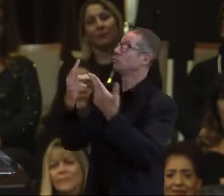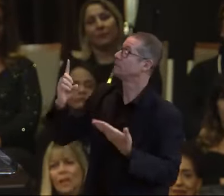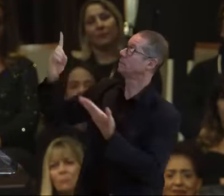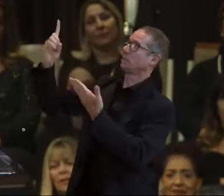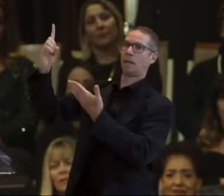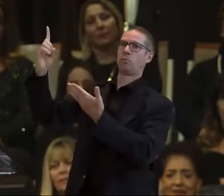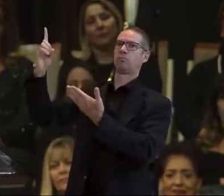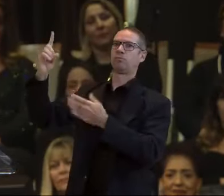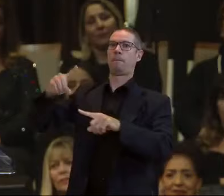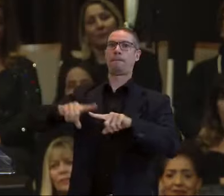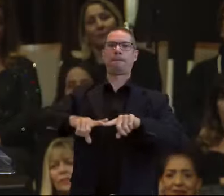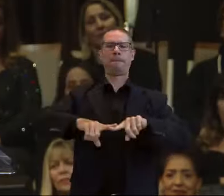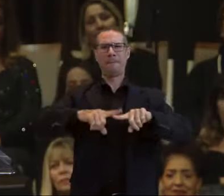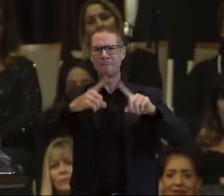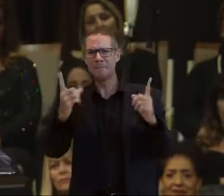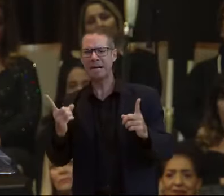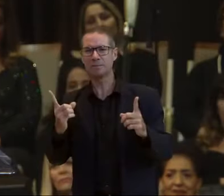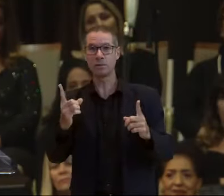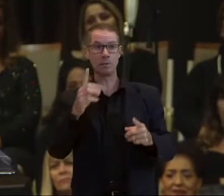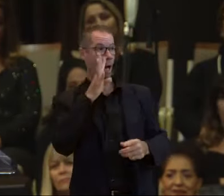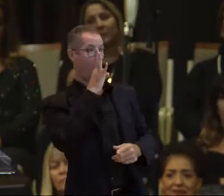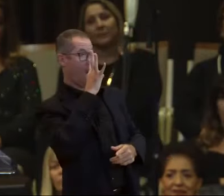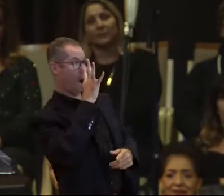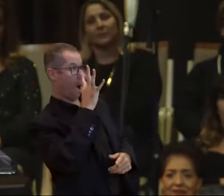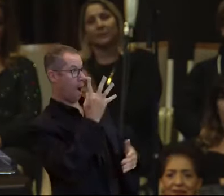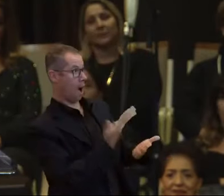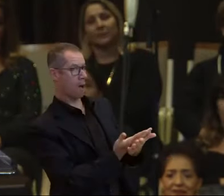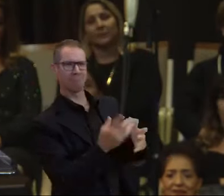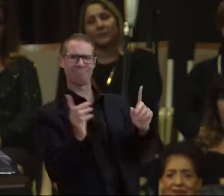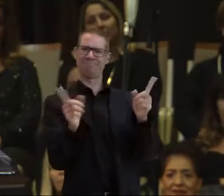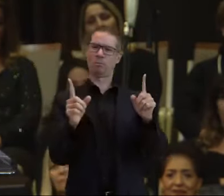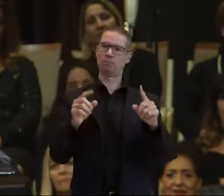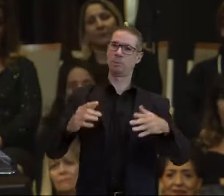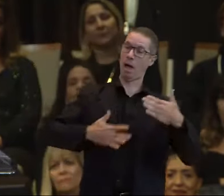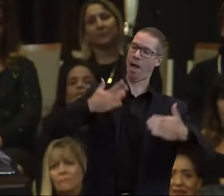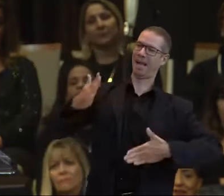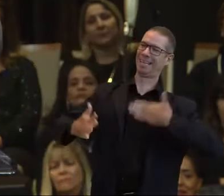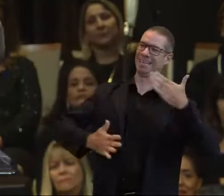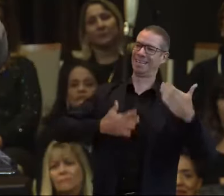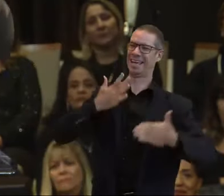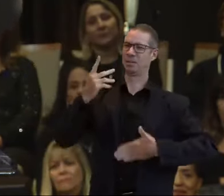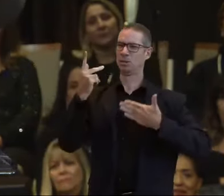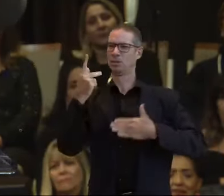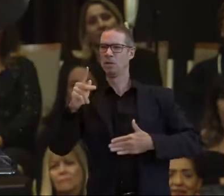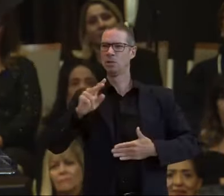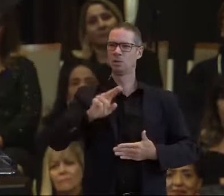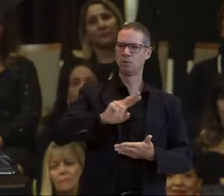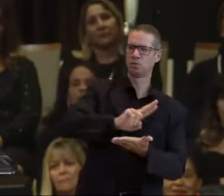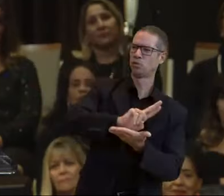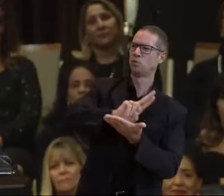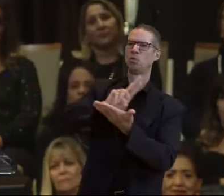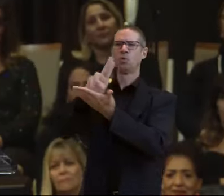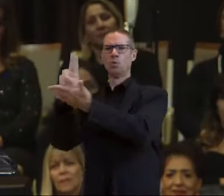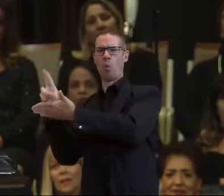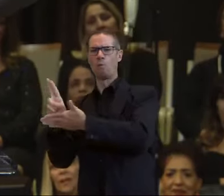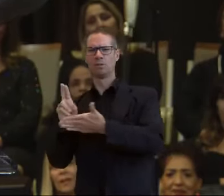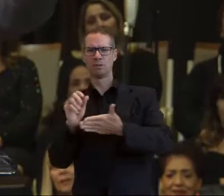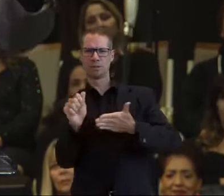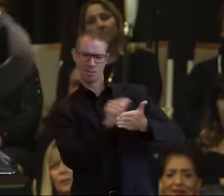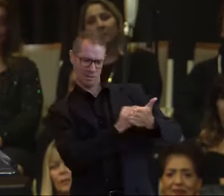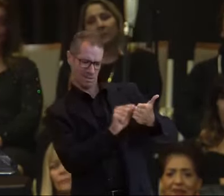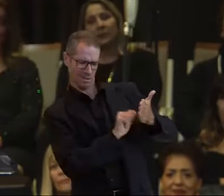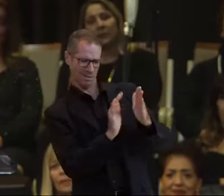Mas não fiquem admirados com isso. Se alegrem, porque os seus nomes estão escritos no livro